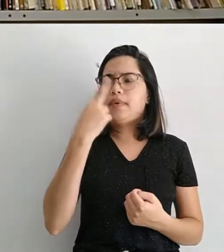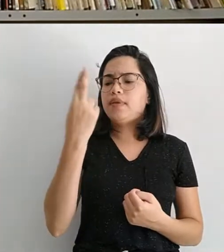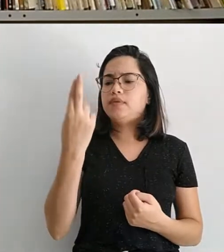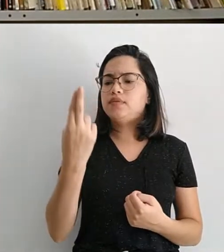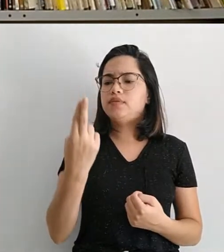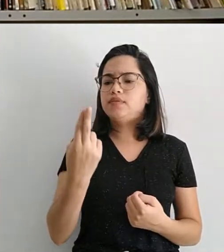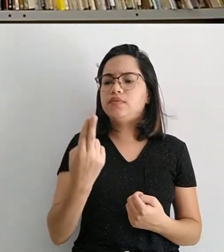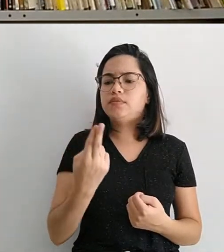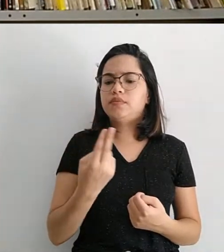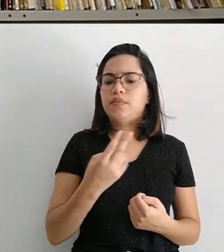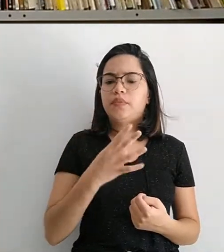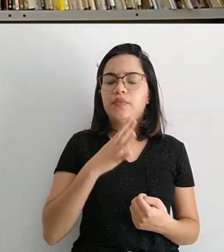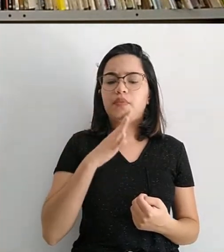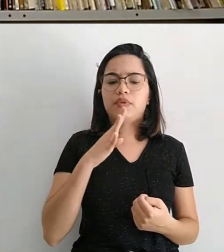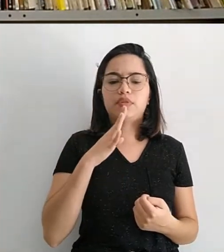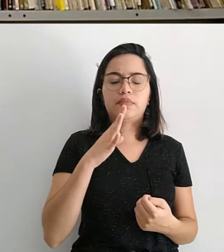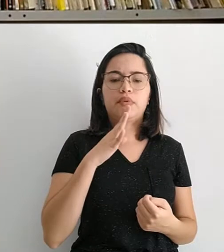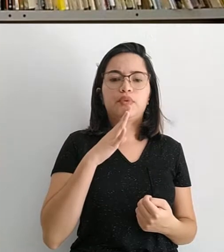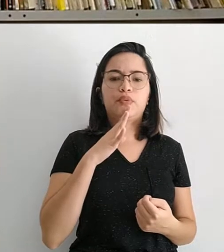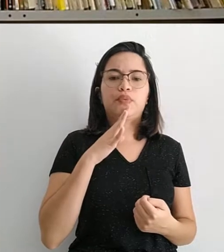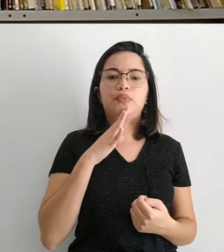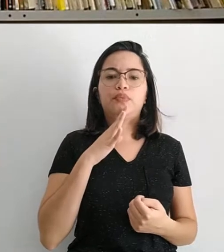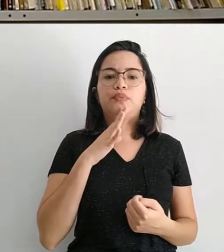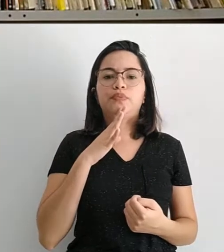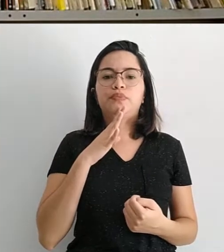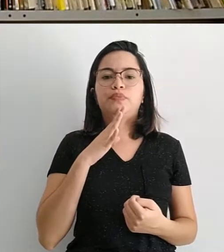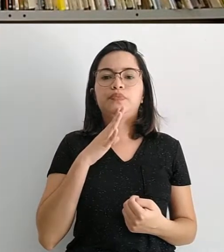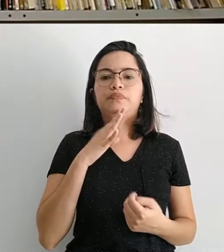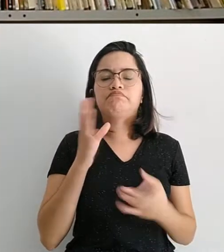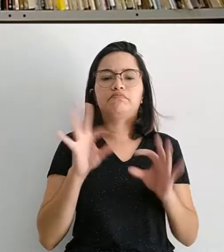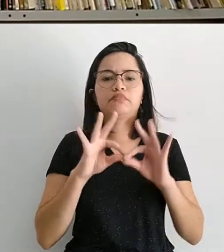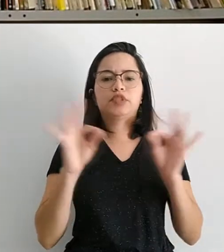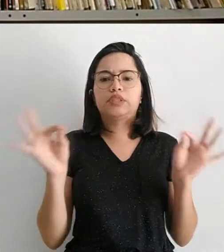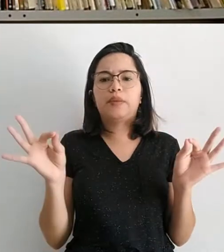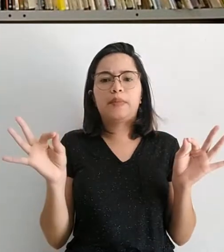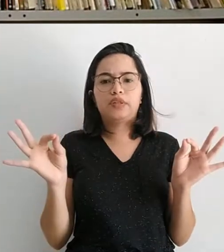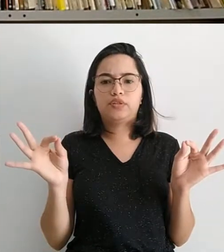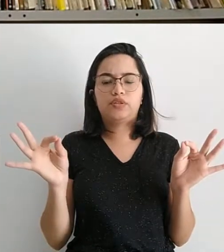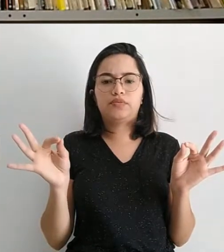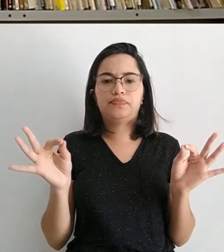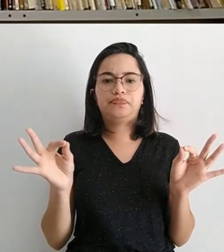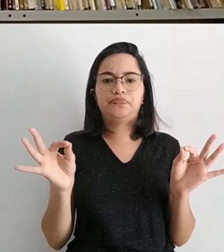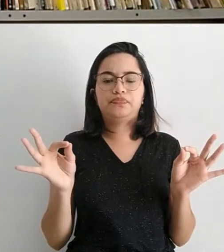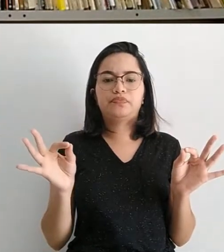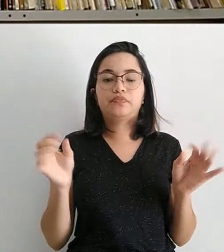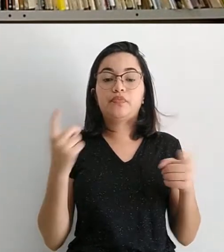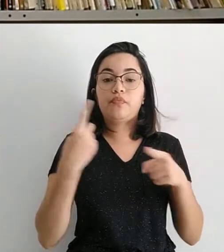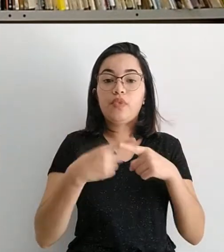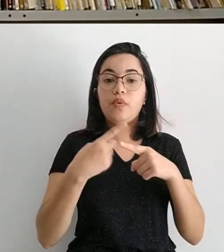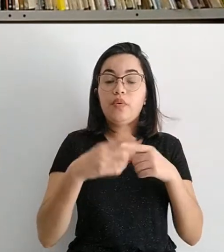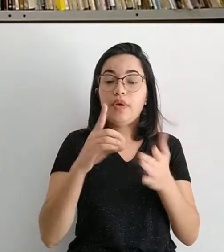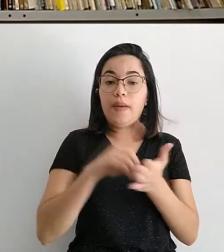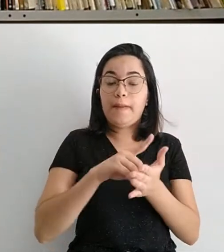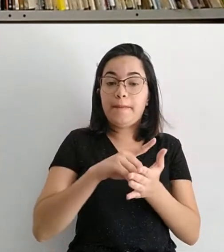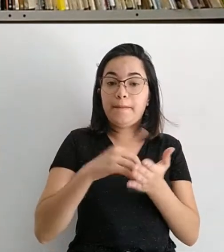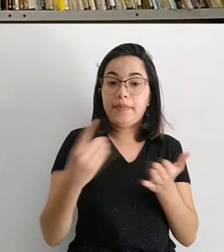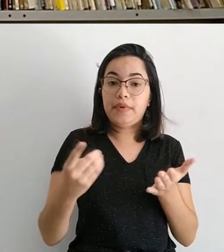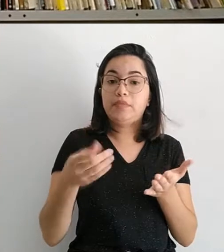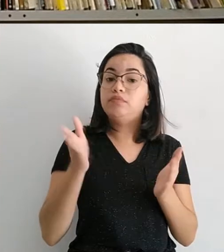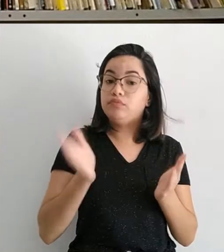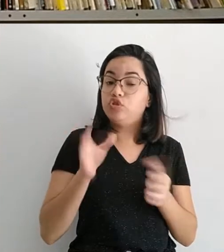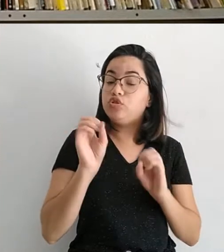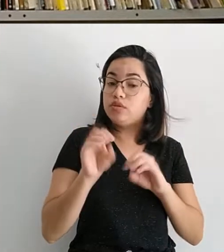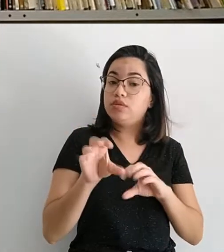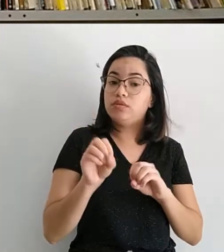parece que foi um conhecimento simplista. Porque a Bíblia já diz,